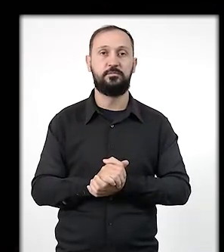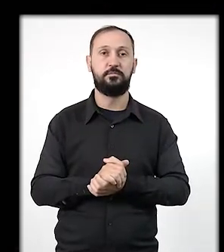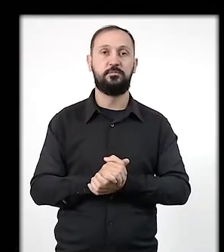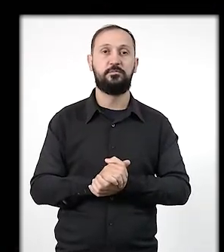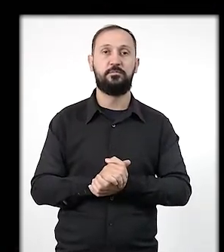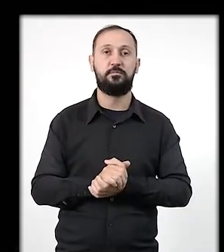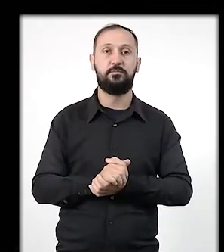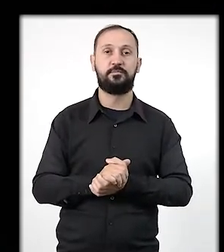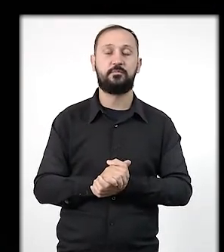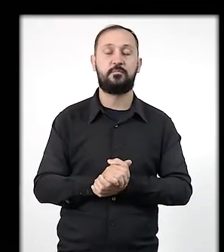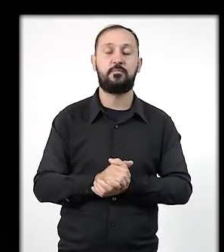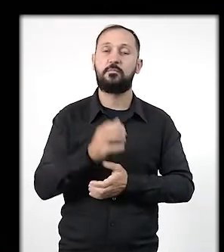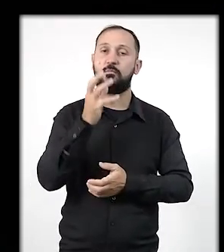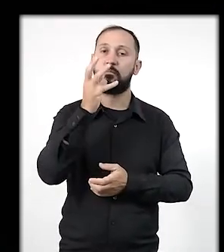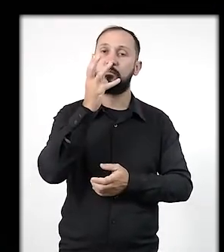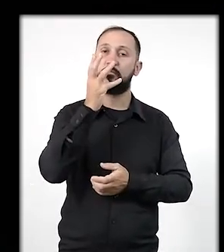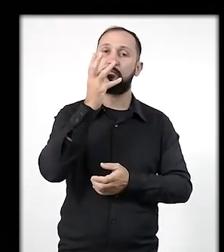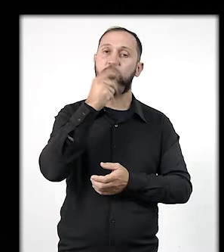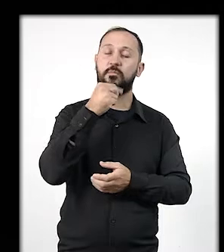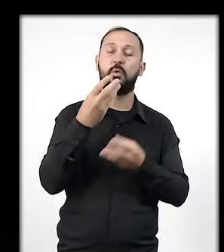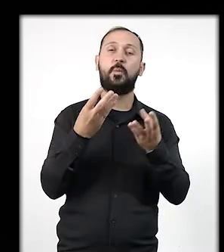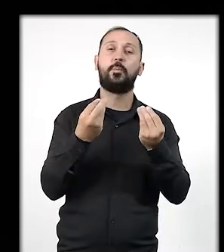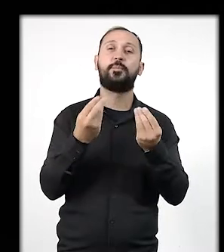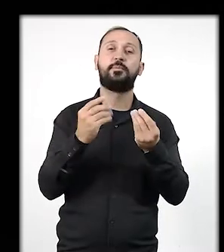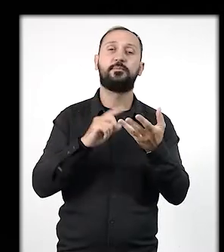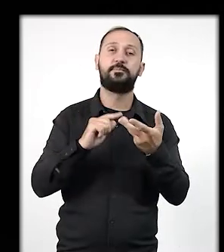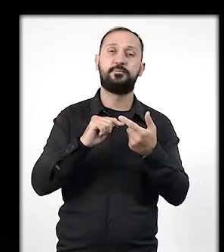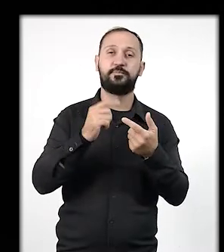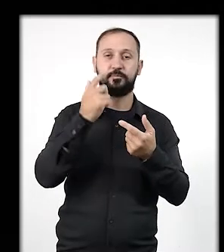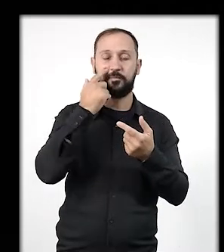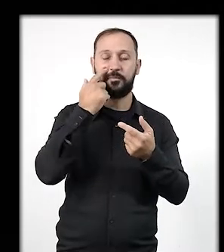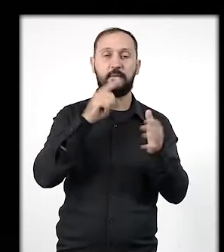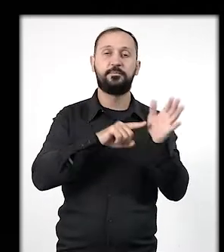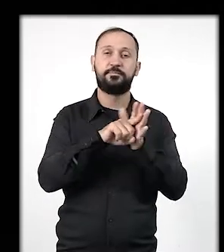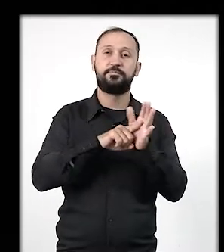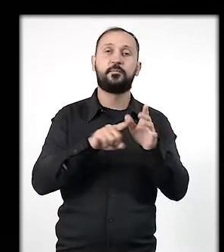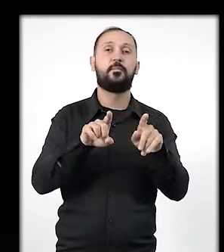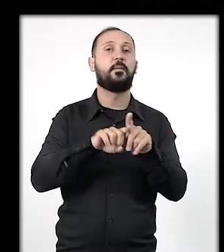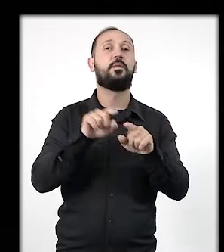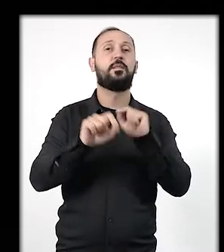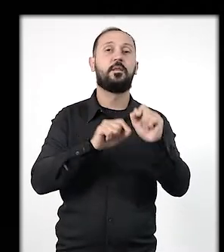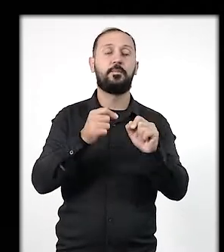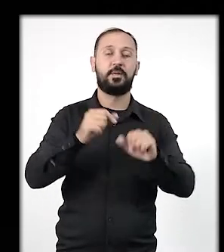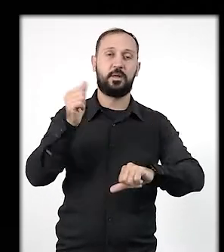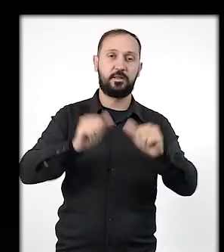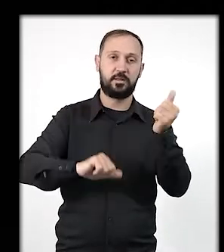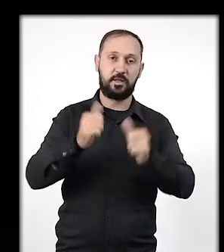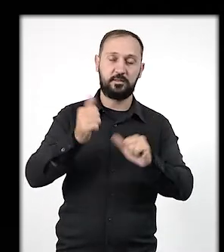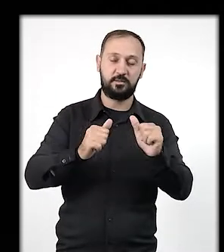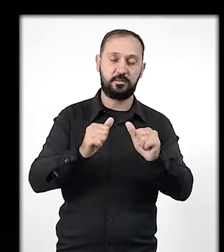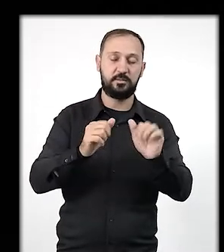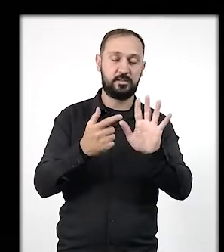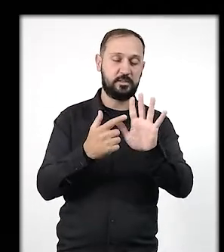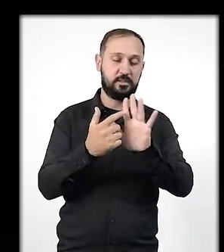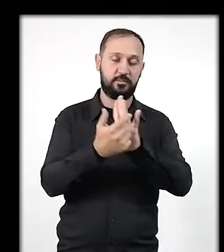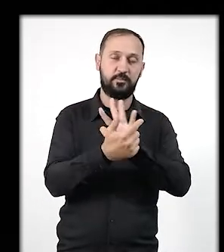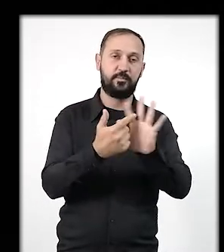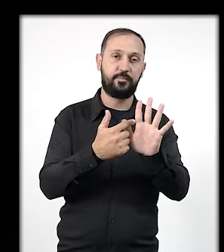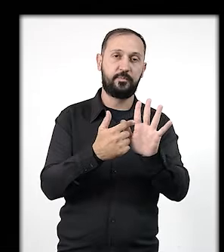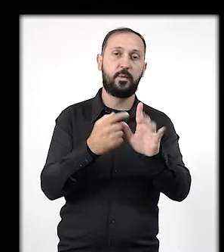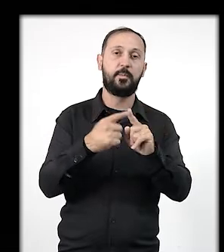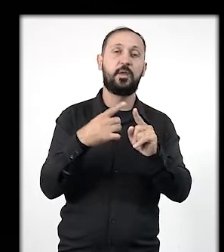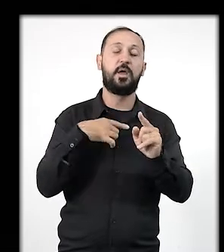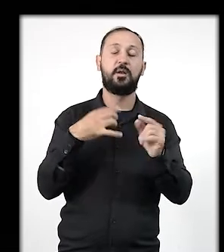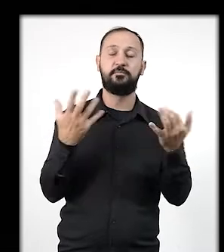né. Então a gente acabou demorando bastante, tanto no processo de coleta quanto no processo de análise desses dedos, porque